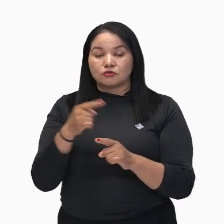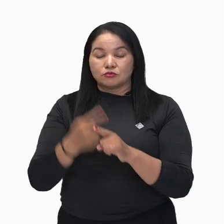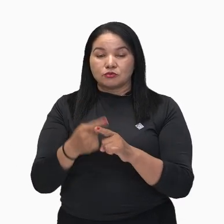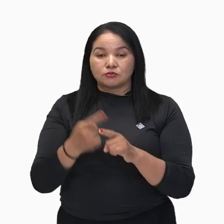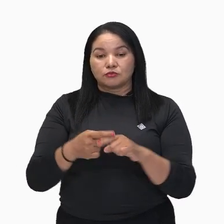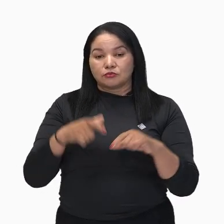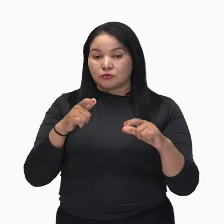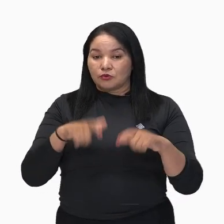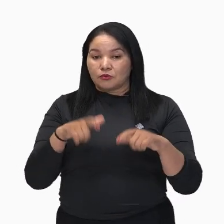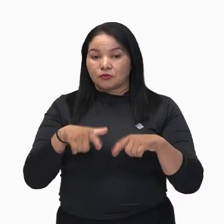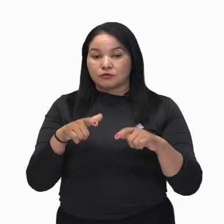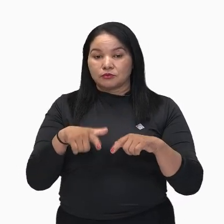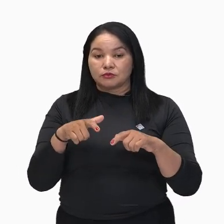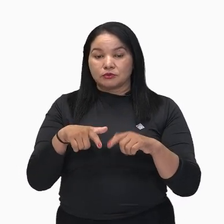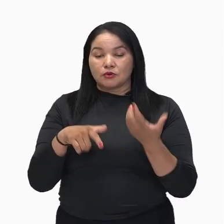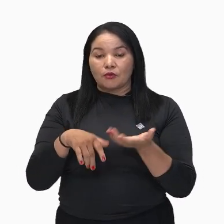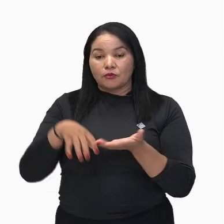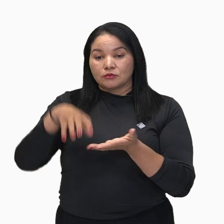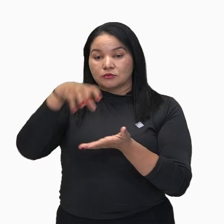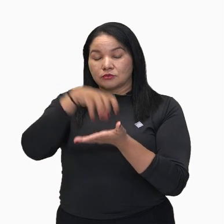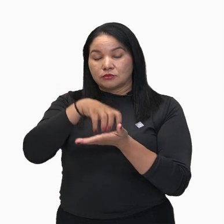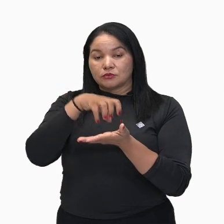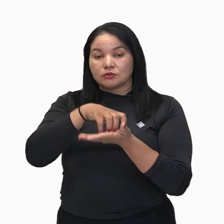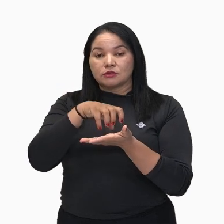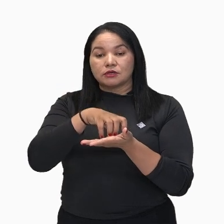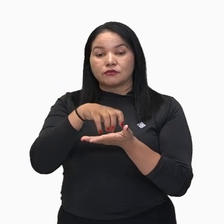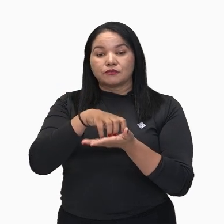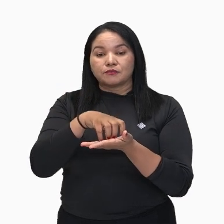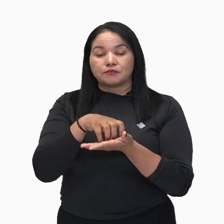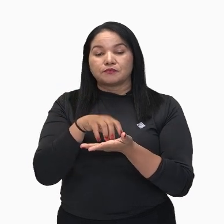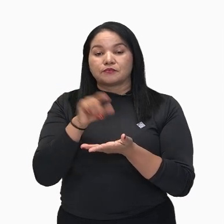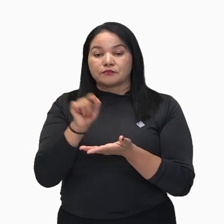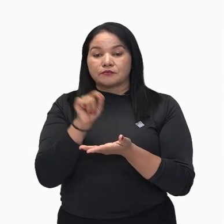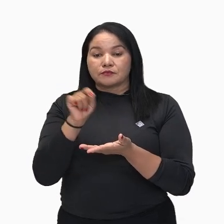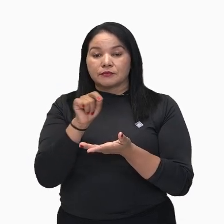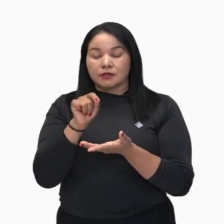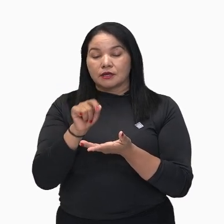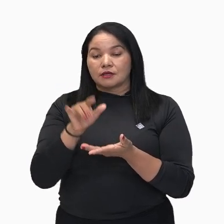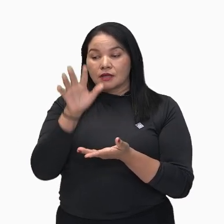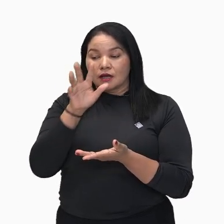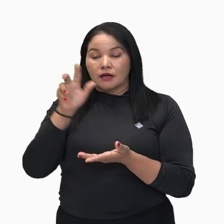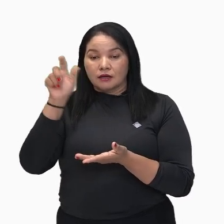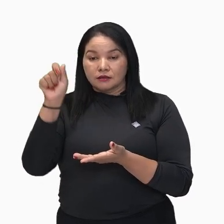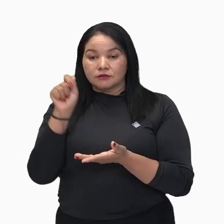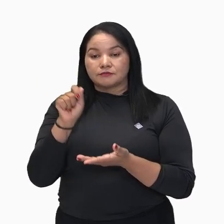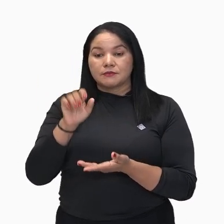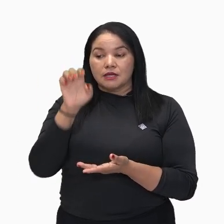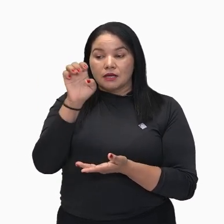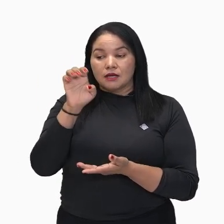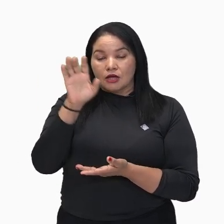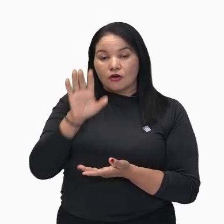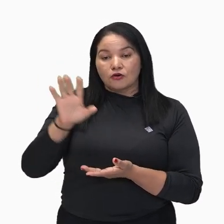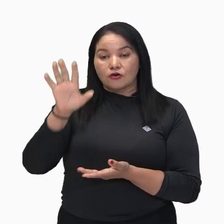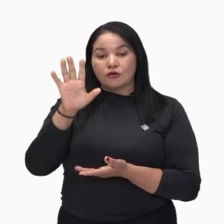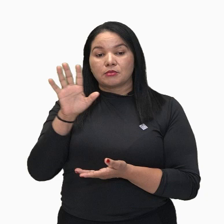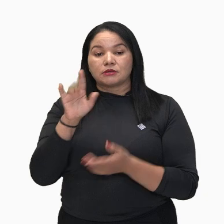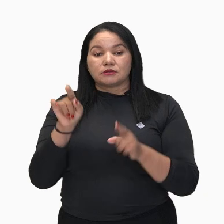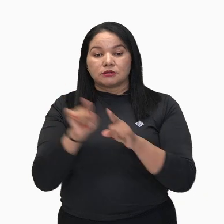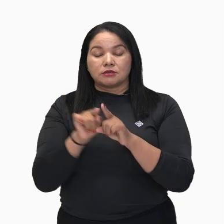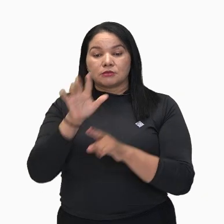sua localização, que vai ter o encontro da Ásia com a Europa e